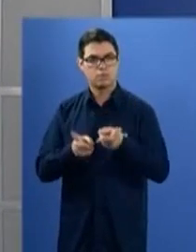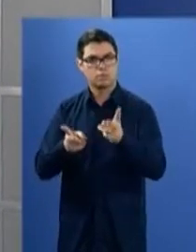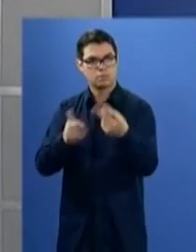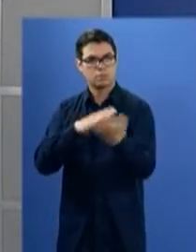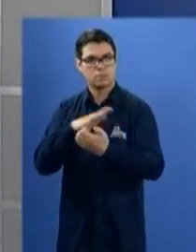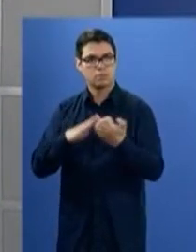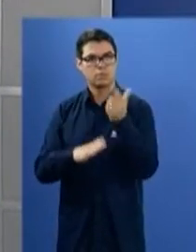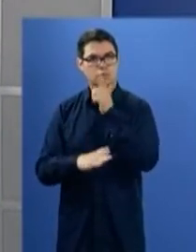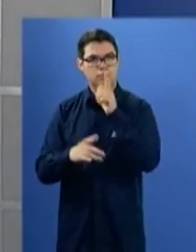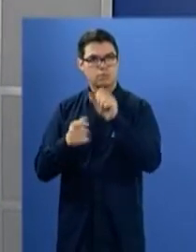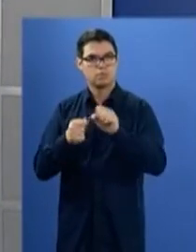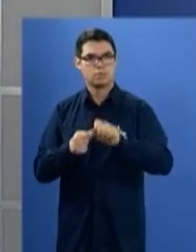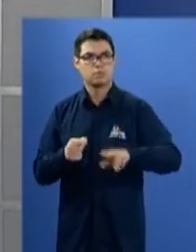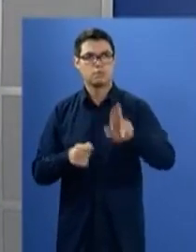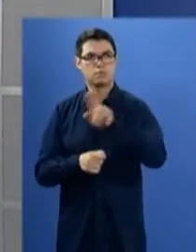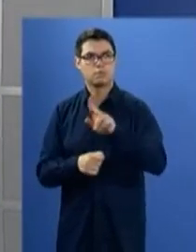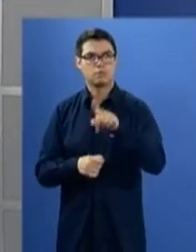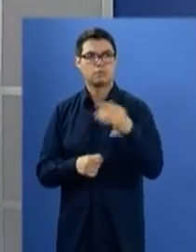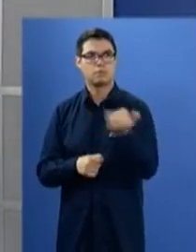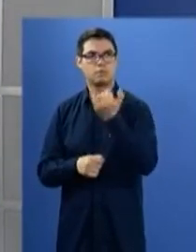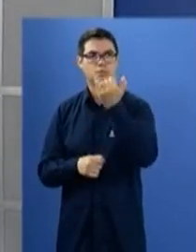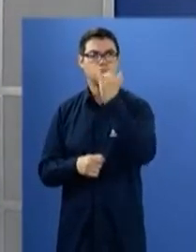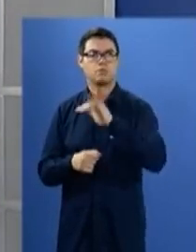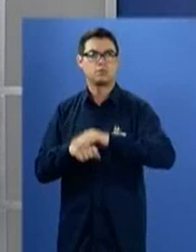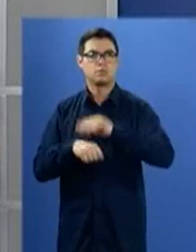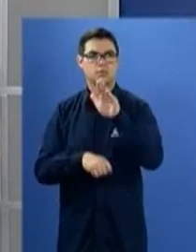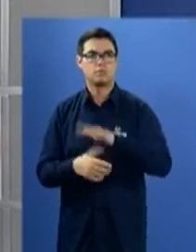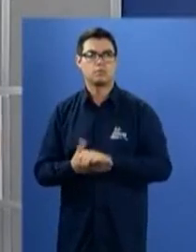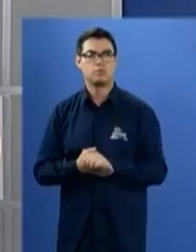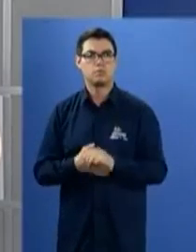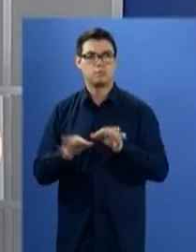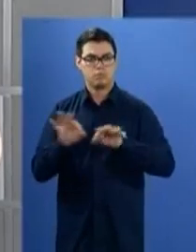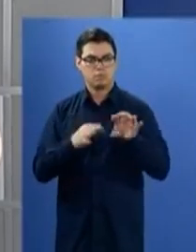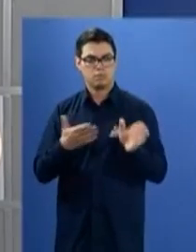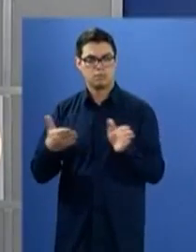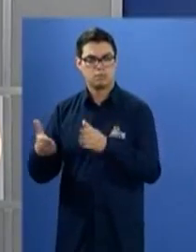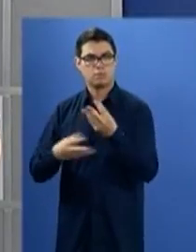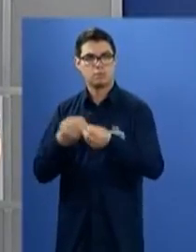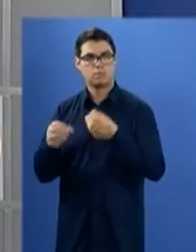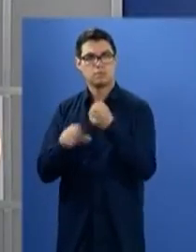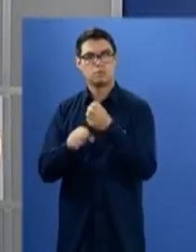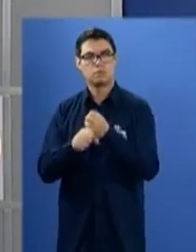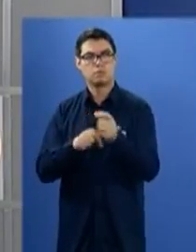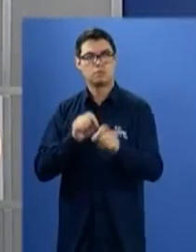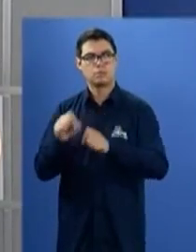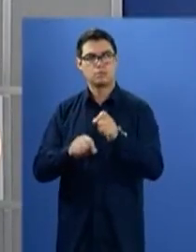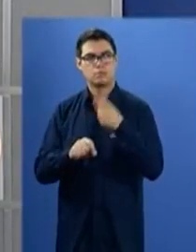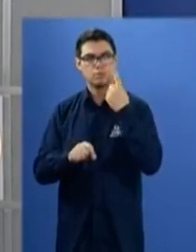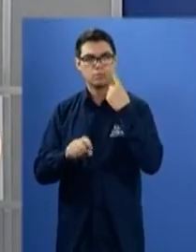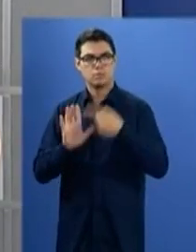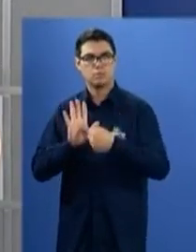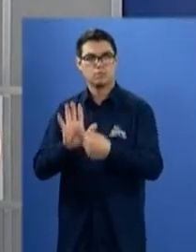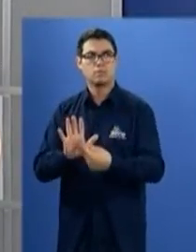produtivos. Isso é que é importante. A produtividade é calculada por